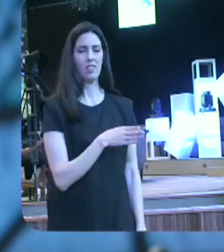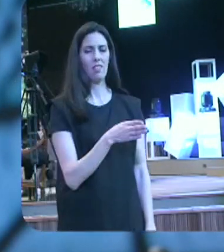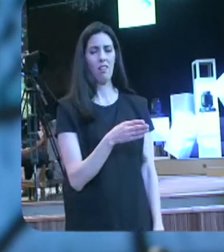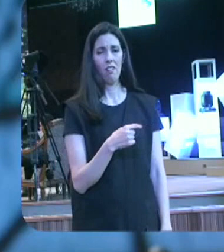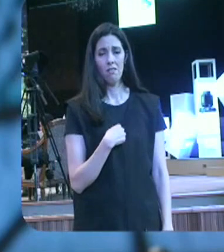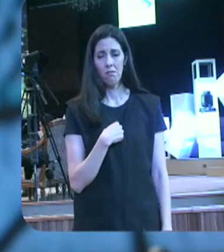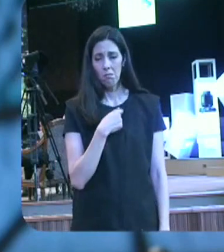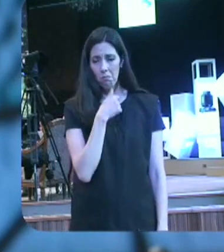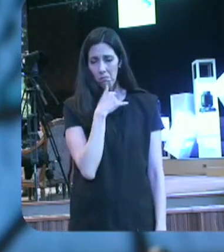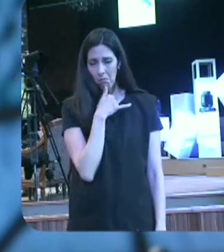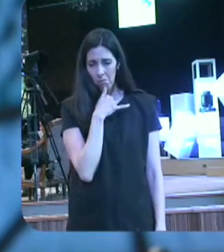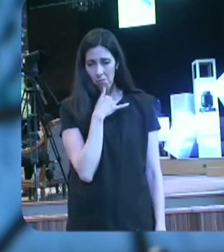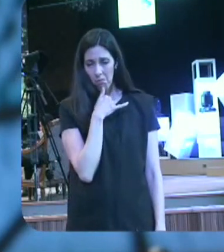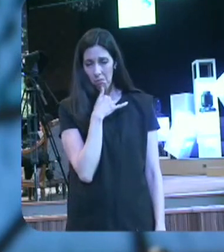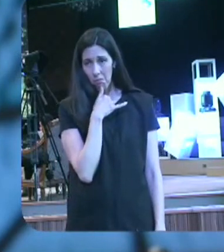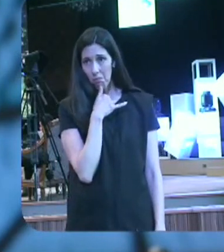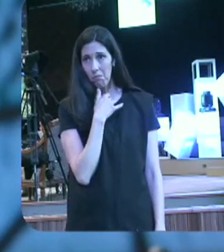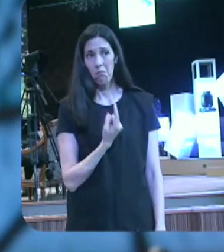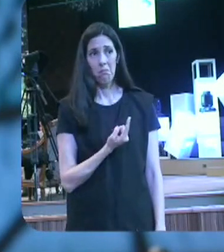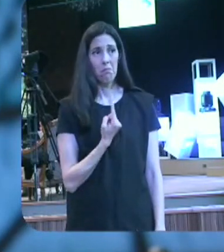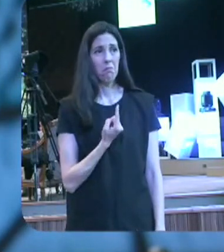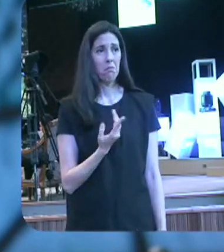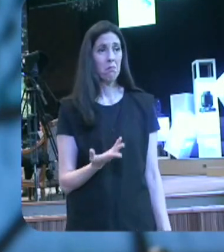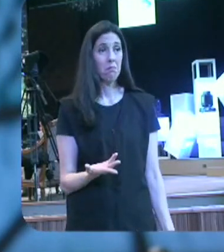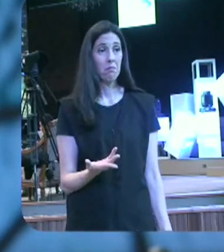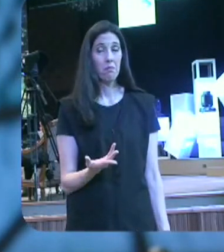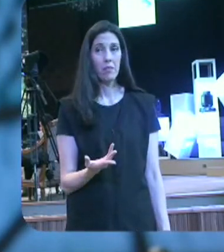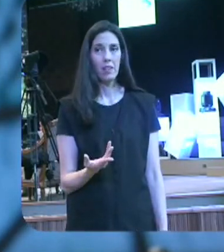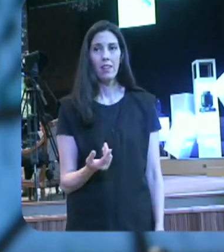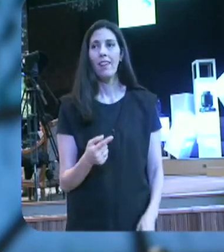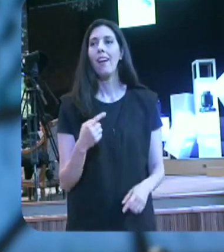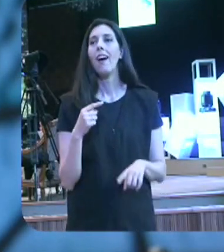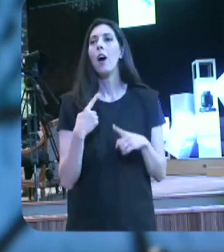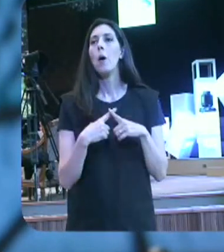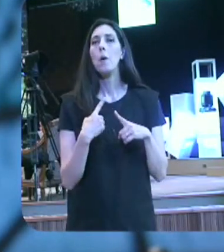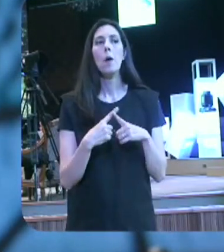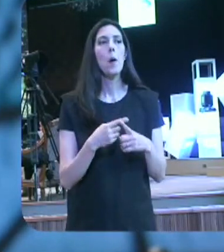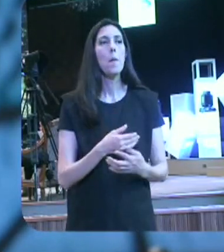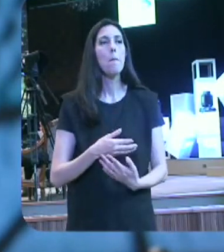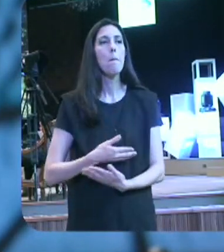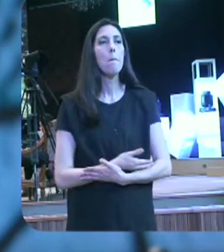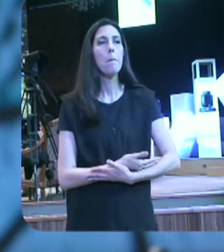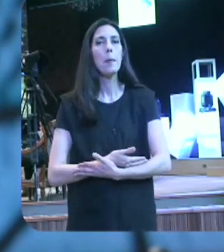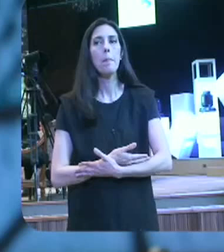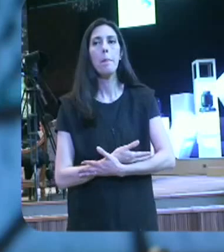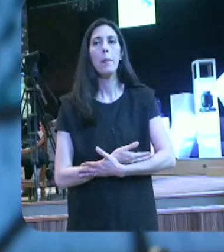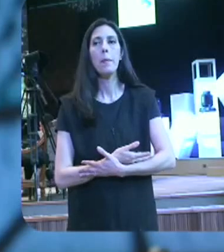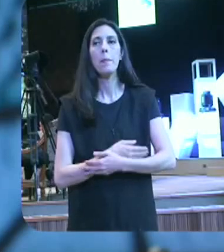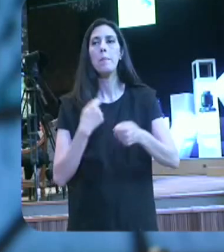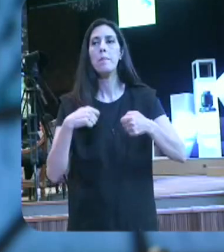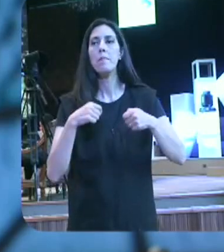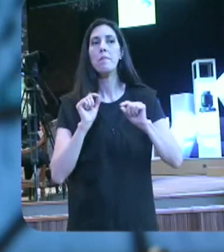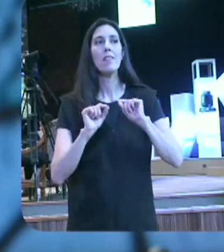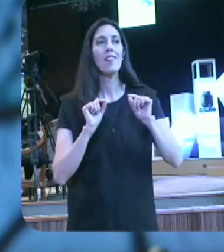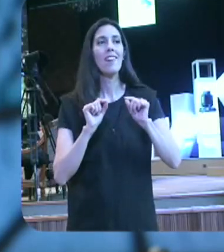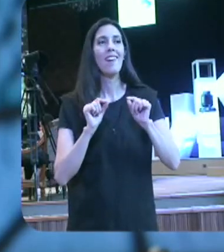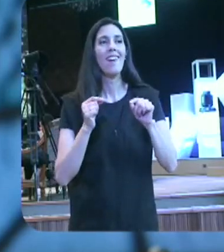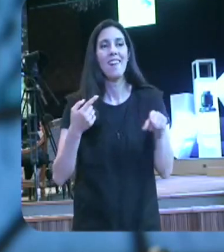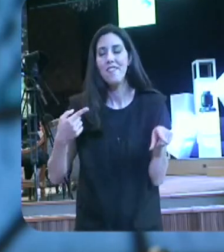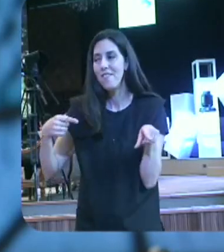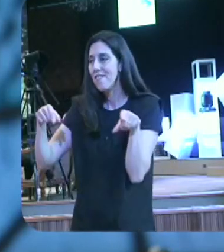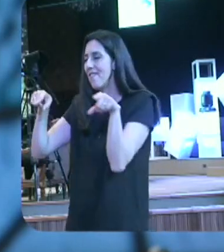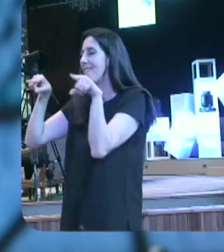Mas o que o bebezinho mais precisa é dos braços amorosos que amamentam, aquecem e